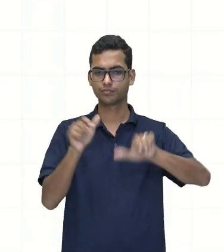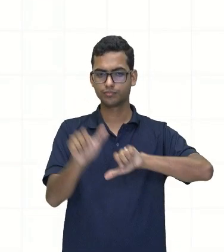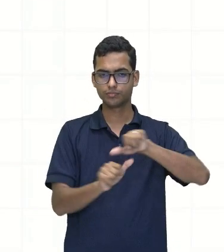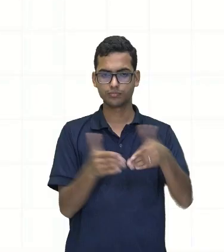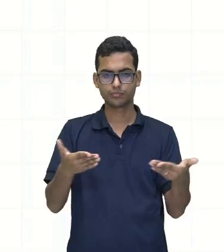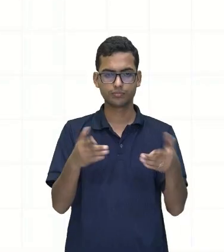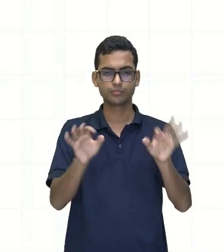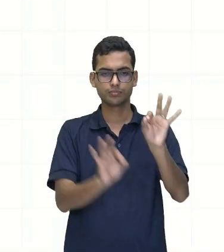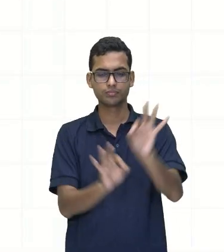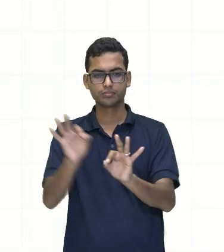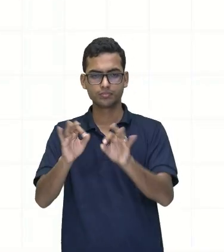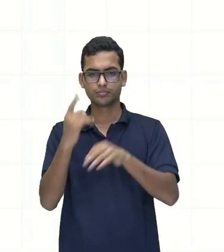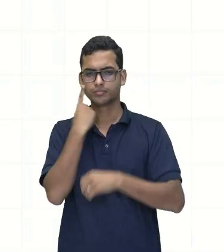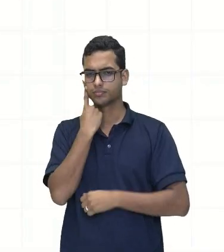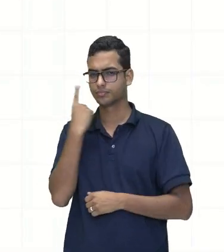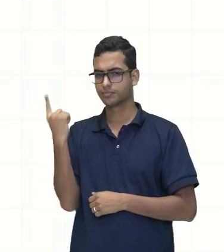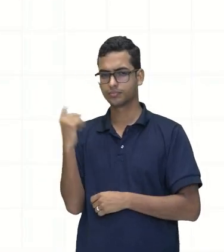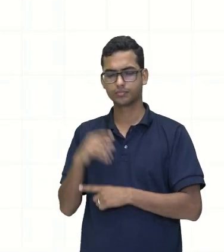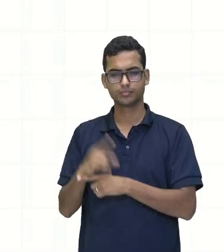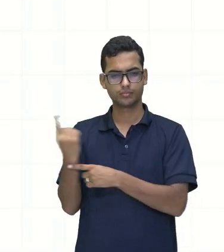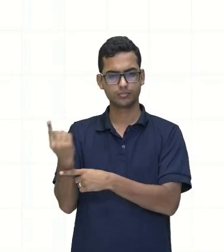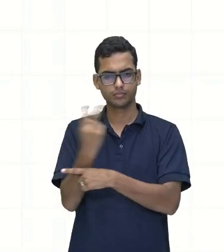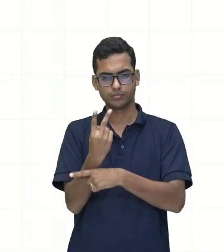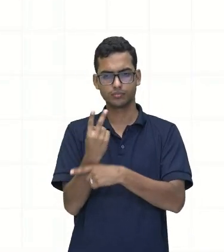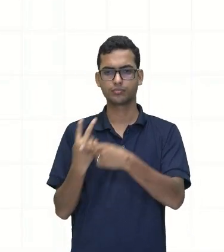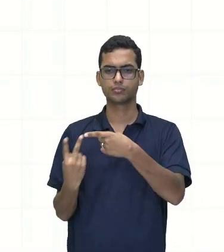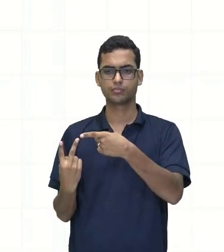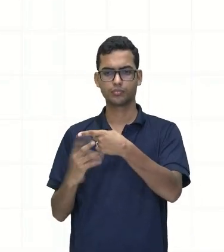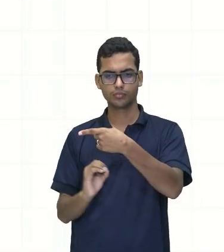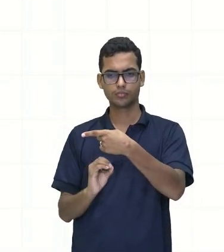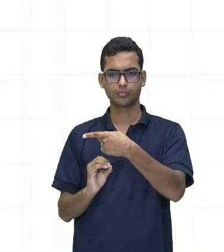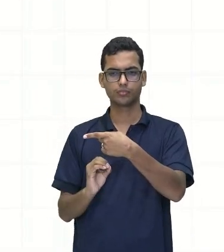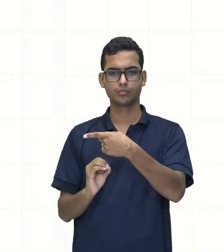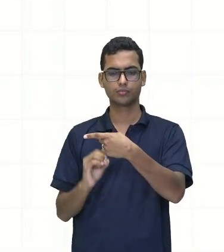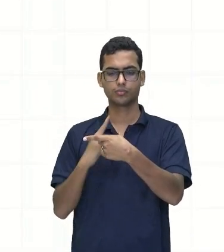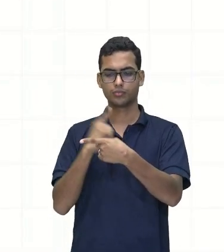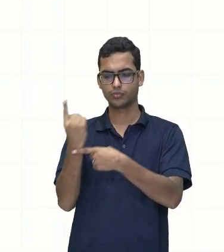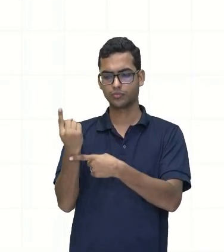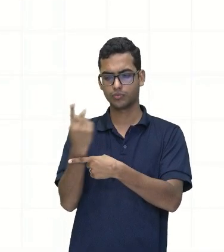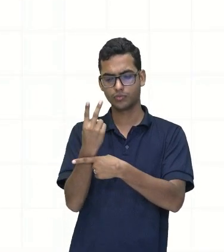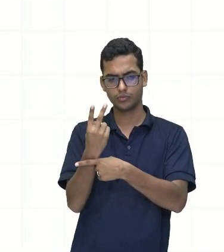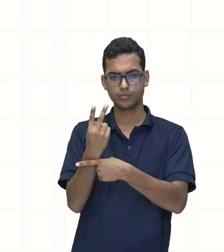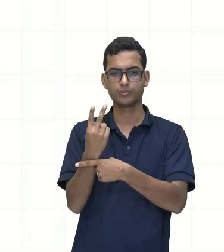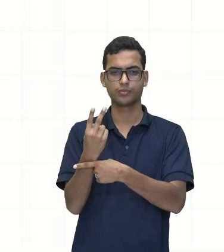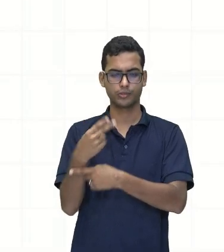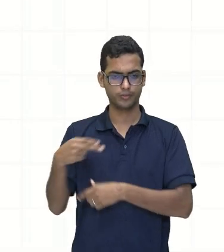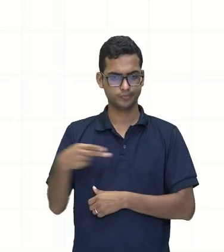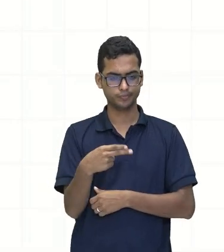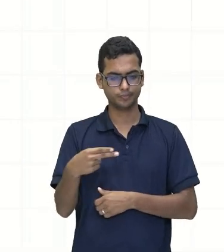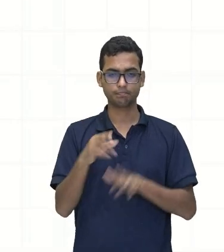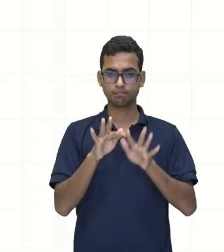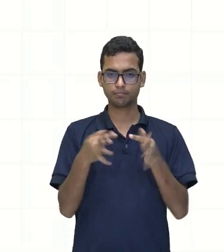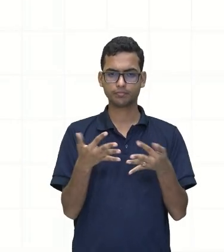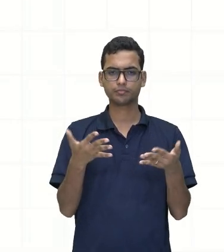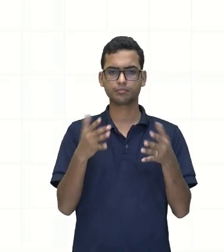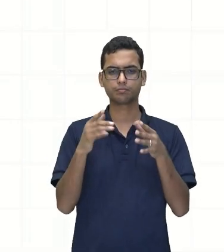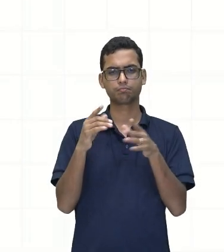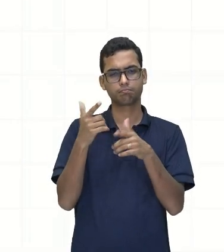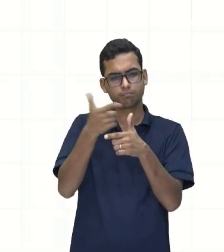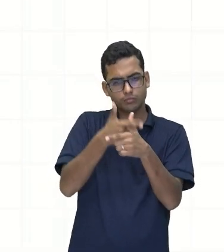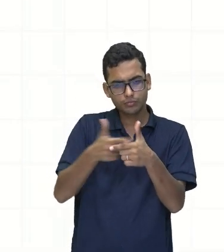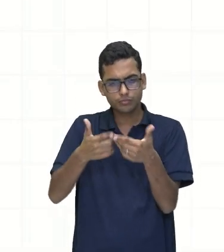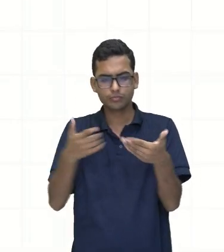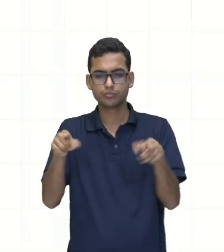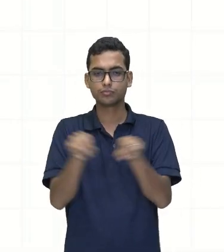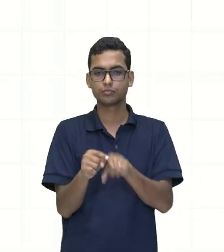tenho 12 das 20 bolas. Simplificando aqui, né? Por